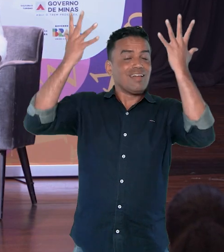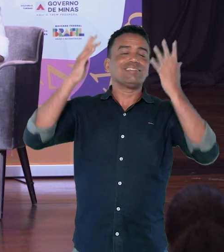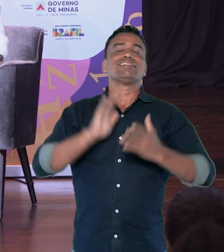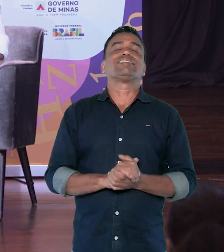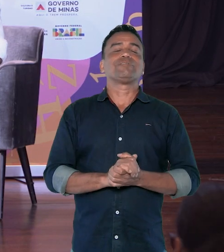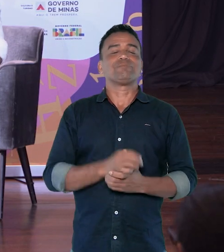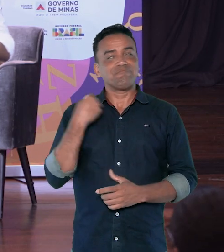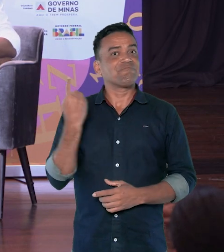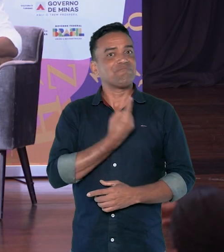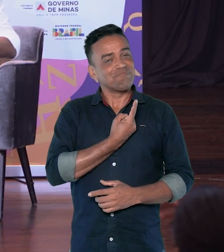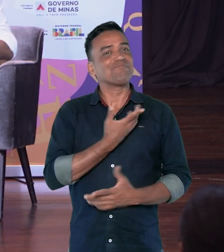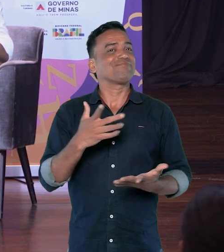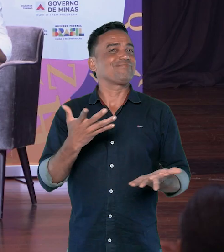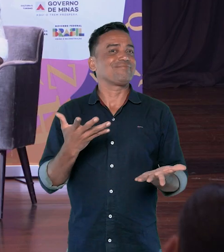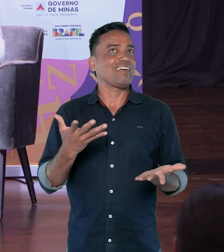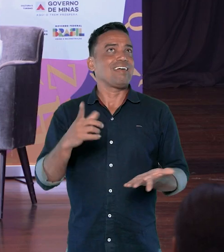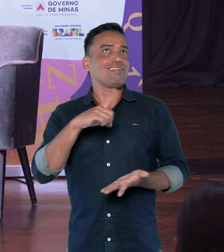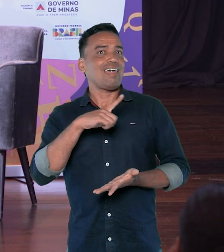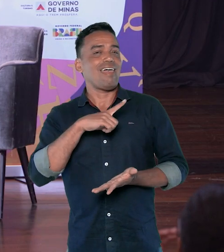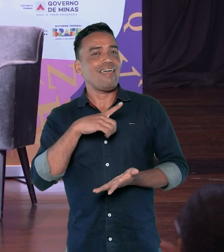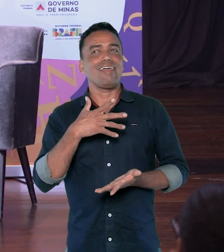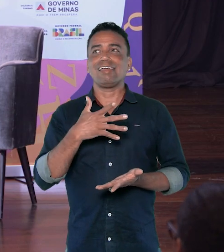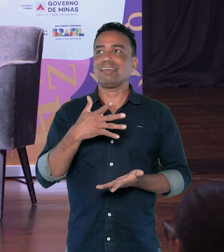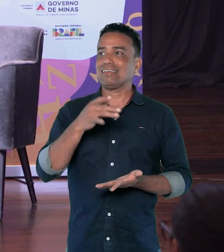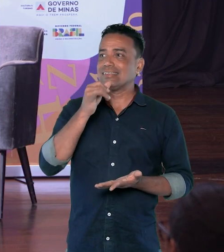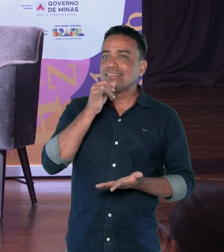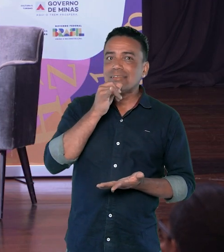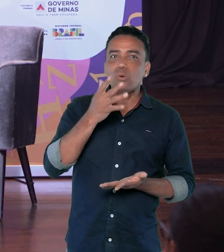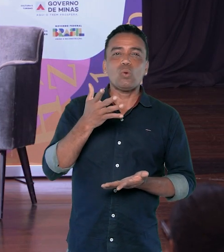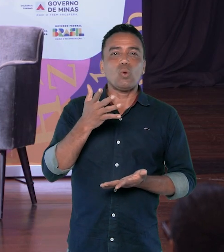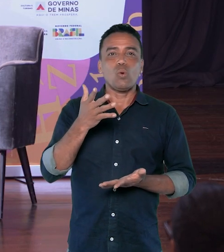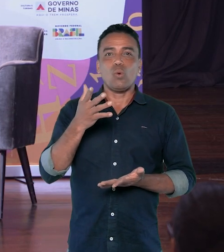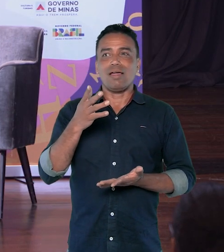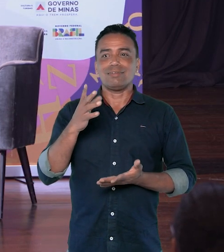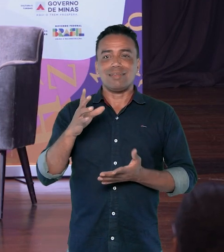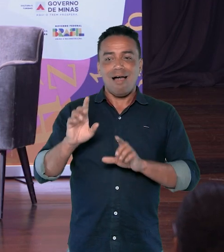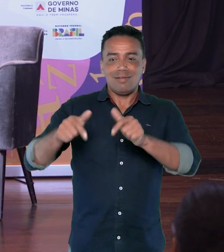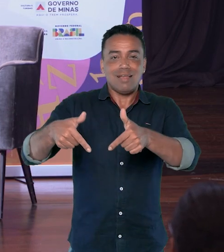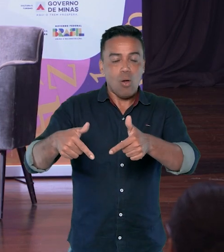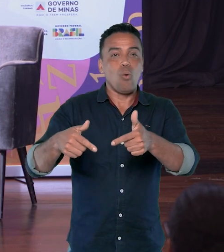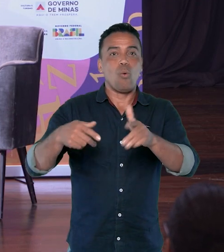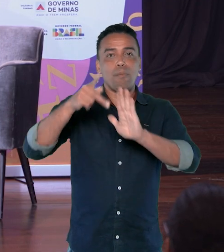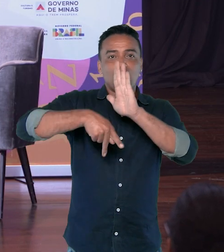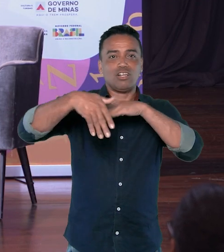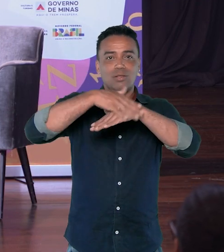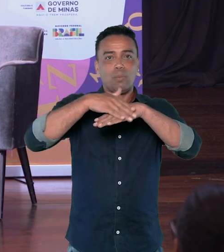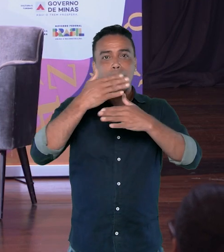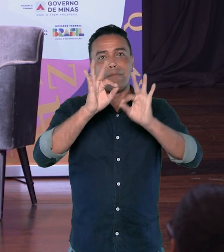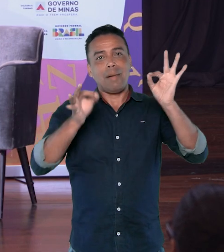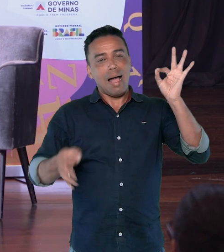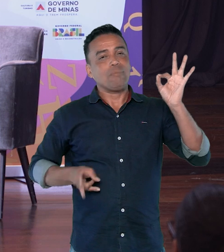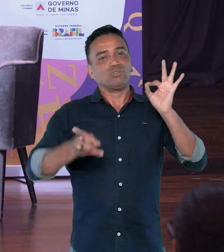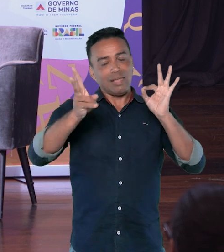Acho que a gente tem esse segmento do Projeto Círculo Papo, que se chama Festival